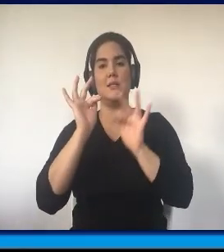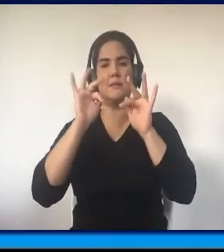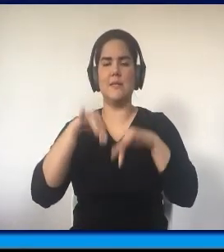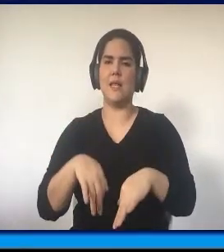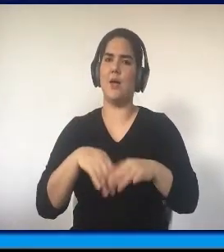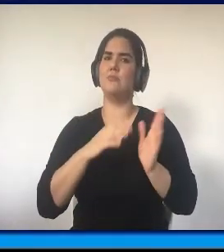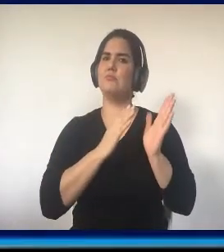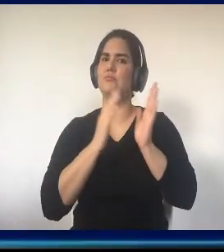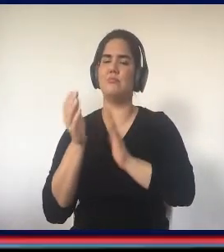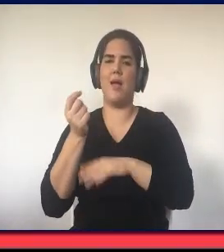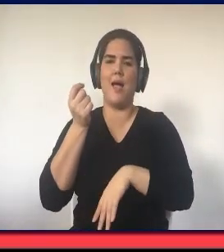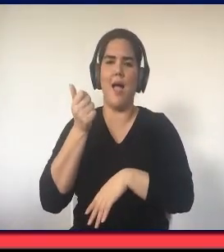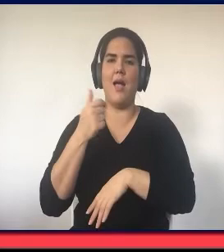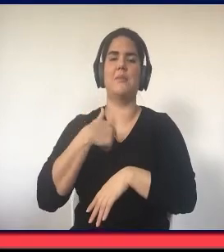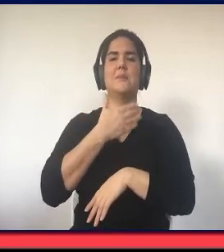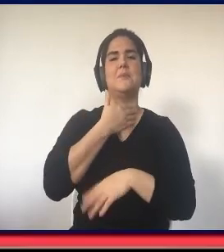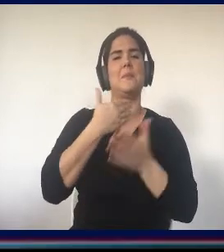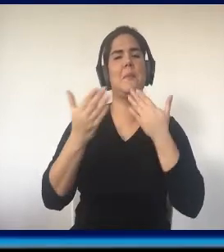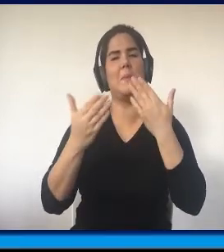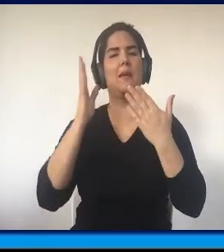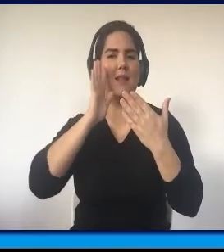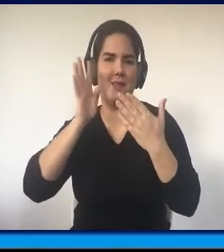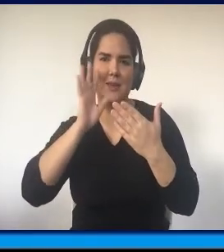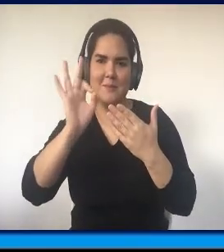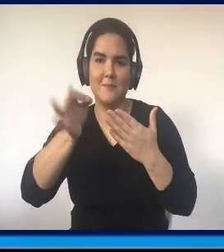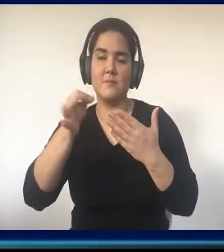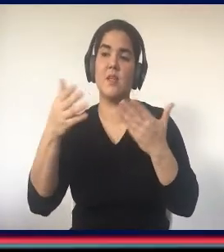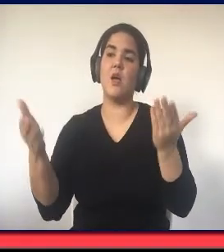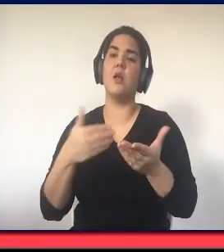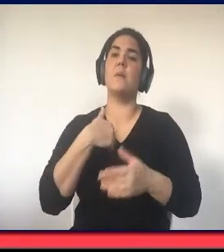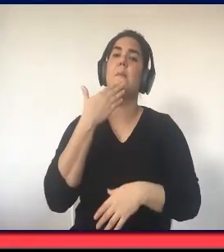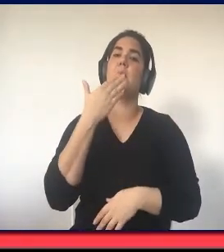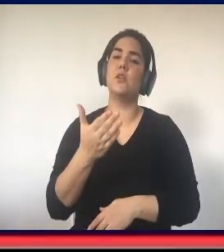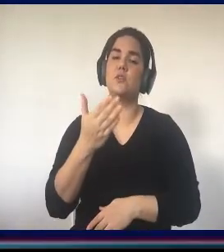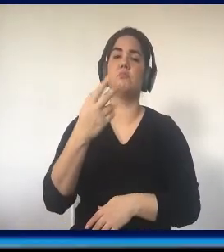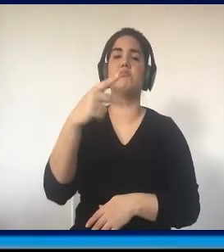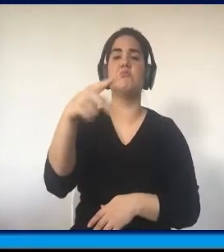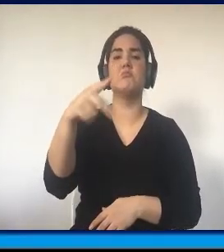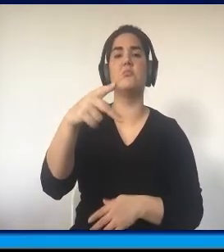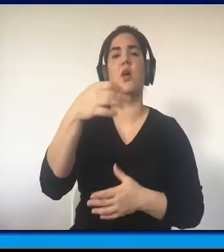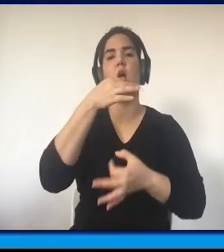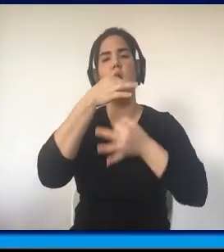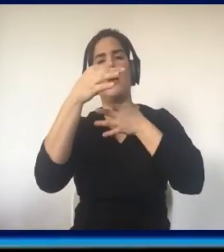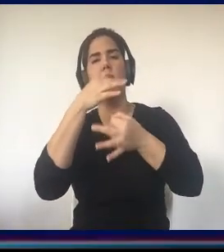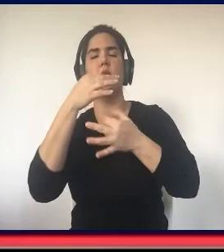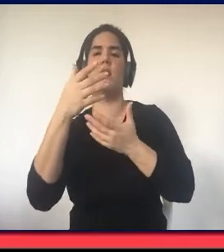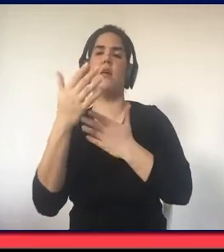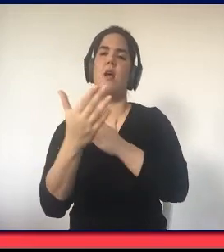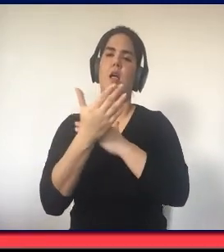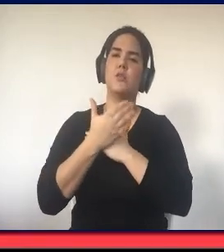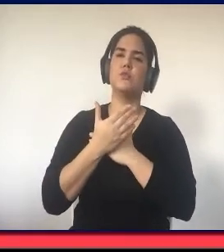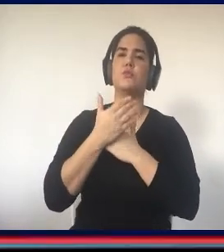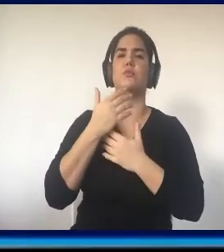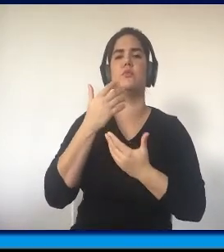muito bacana. E a gente vai te pedir para dar algumas dicas aí para esse recriador do futuro. Pode ser que seja até um